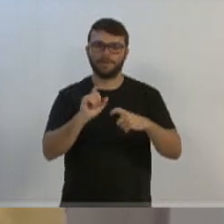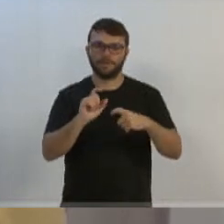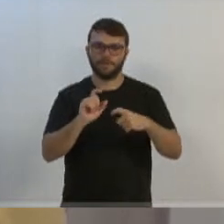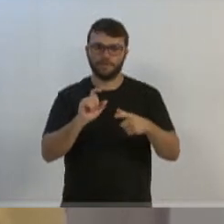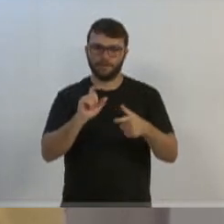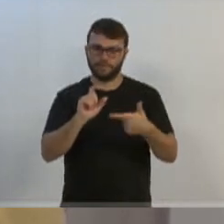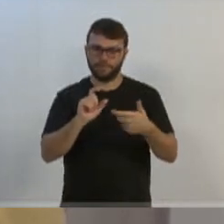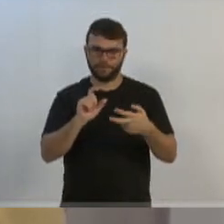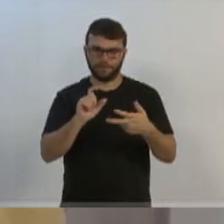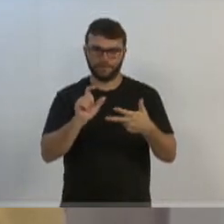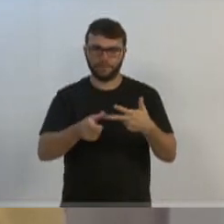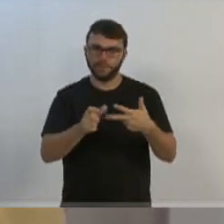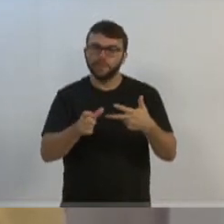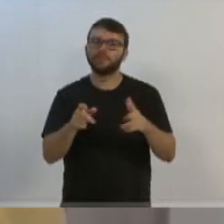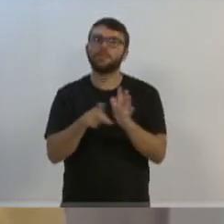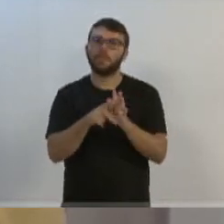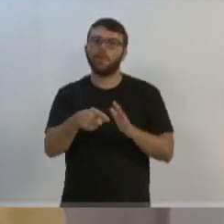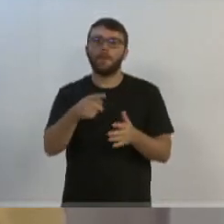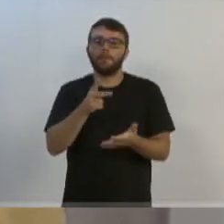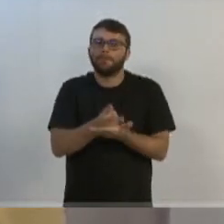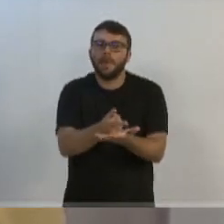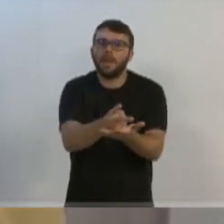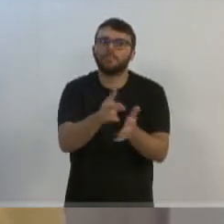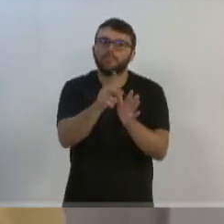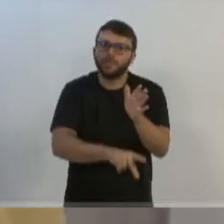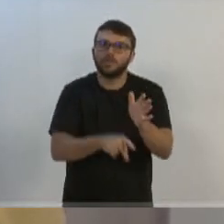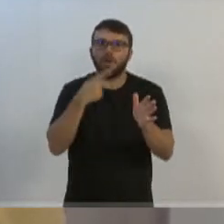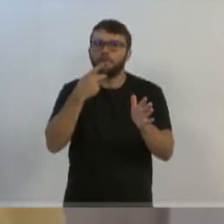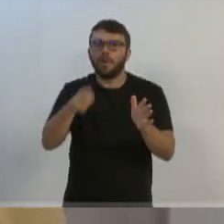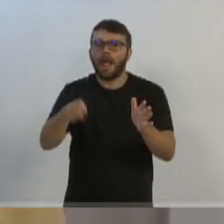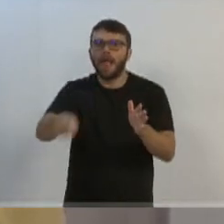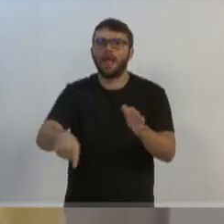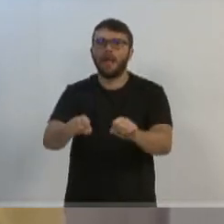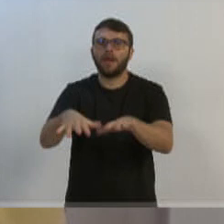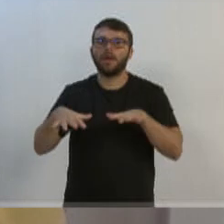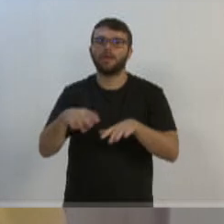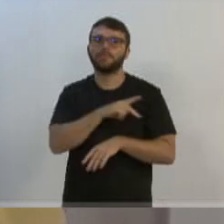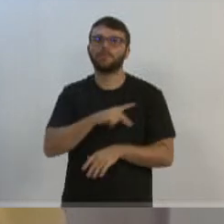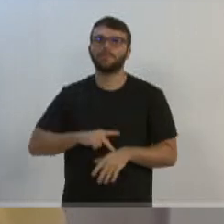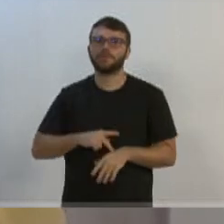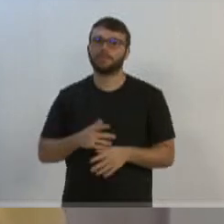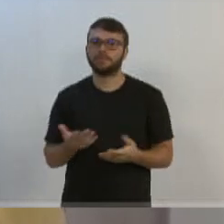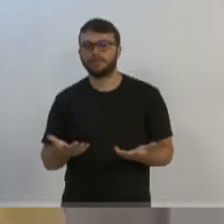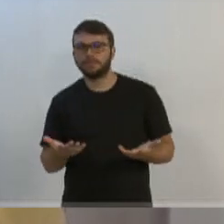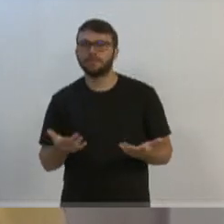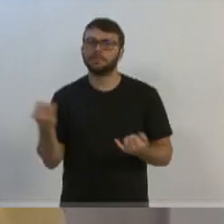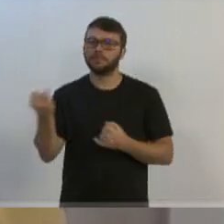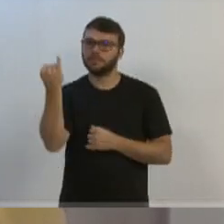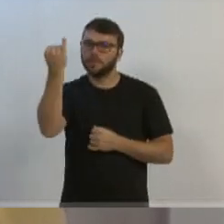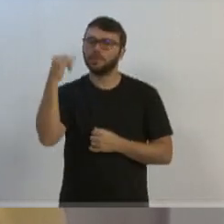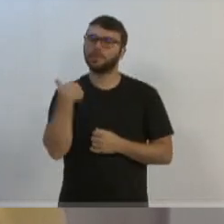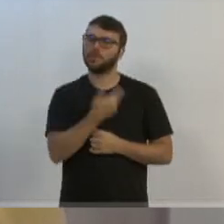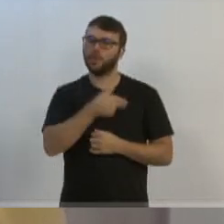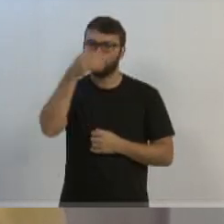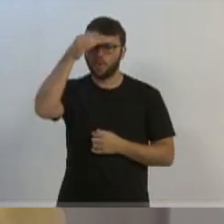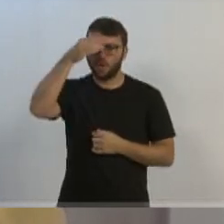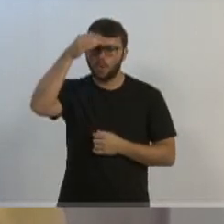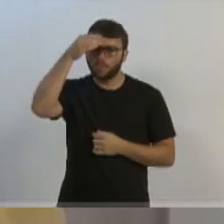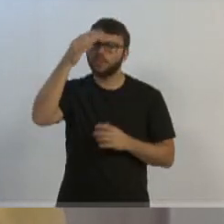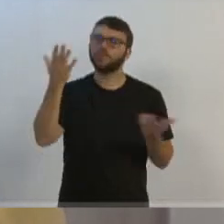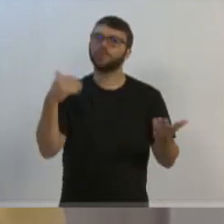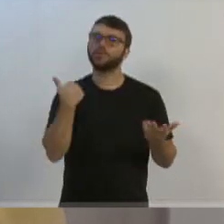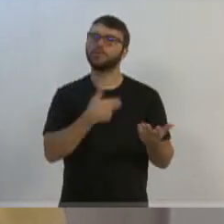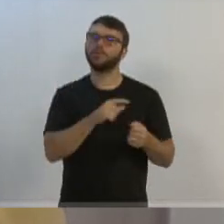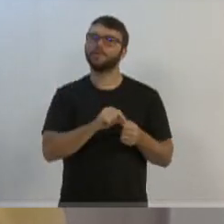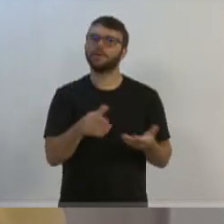com o mesmo projeto amanhã e já colocar com data de audiência pública. Então isso aí é importante que nós tenhamos aí a consciência do que nós vamos